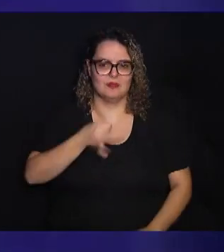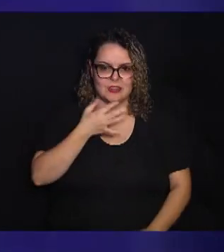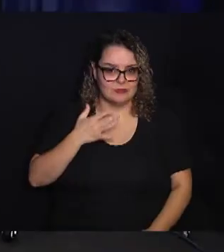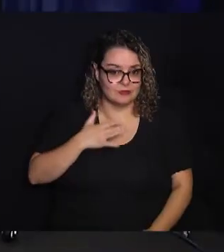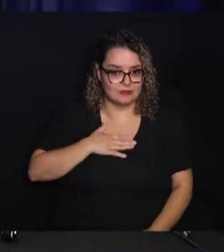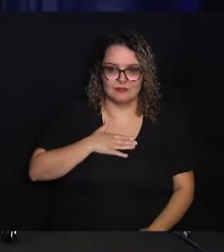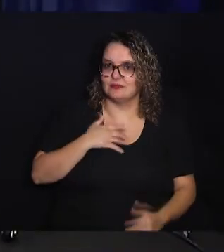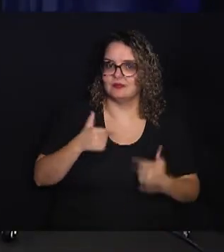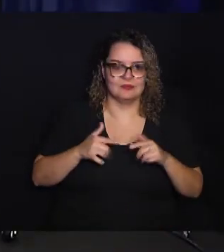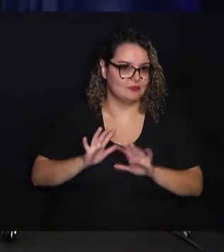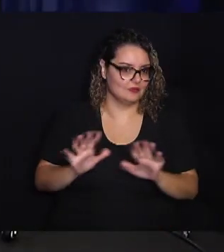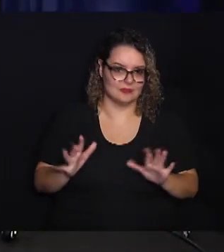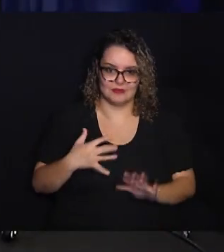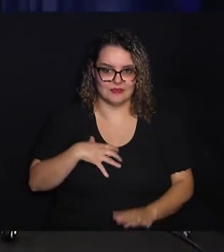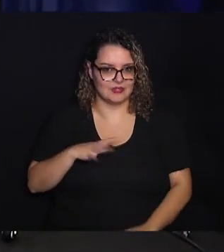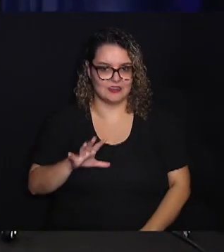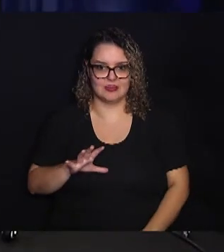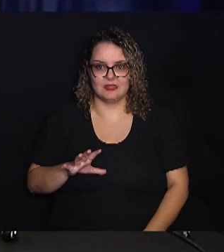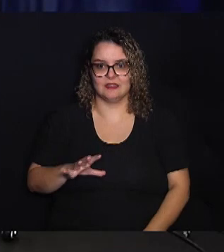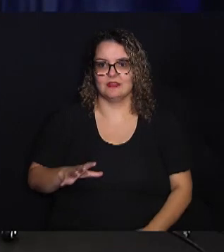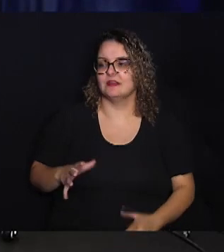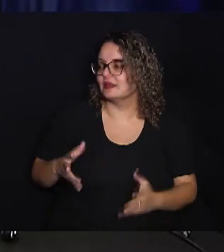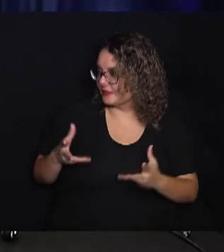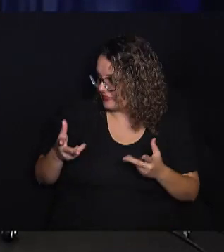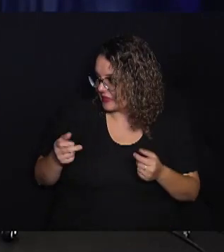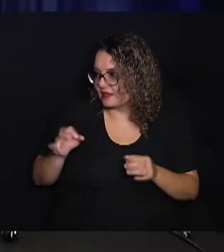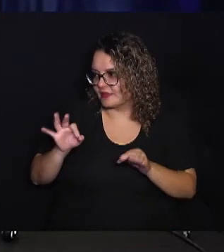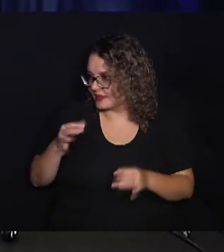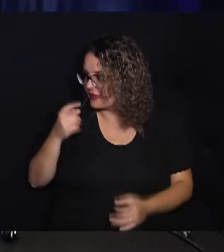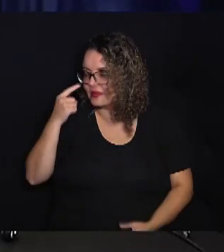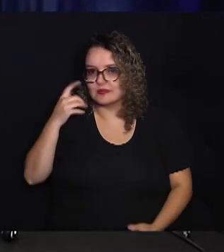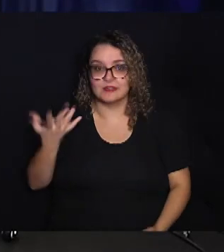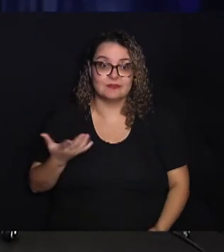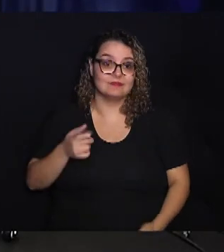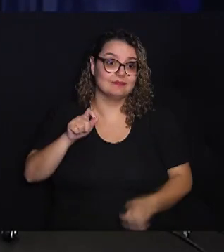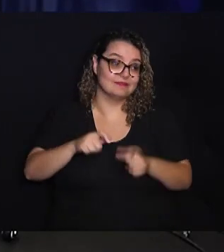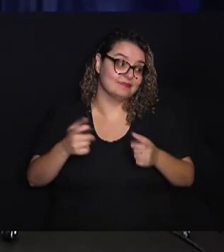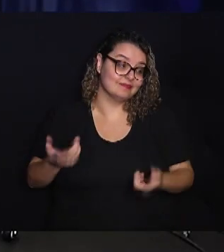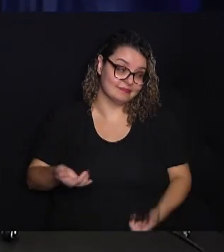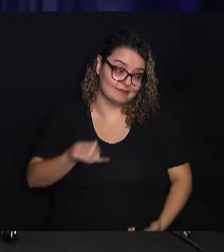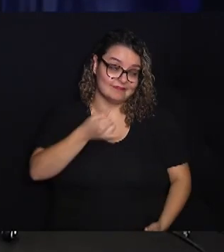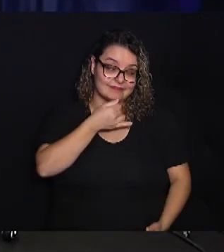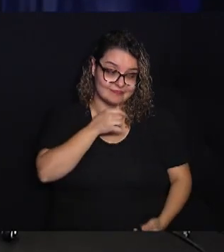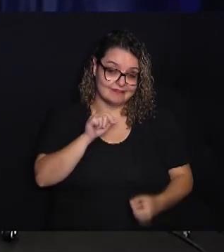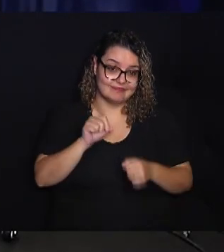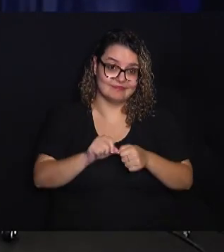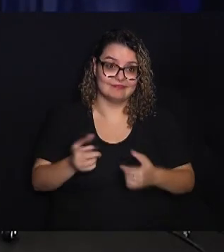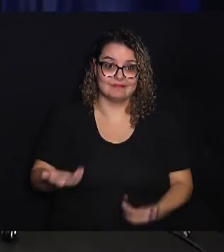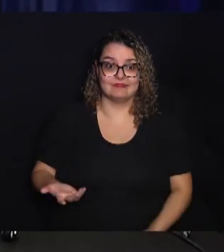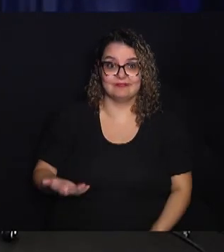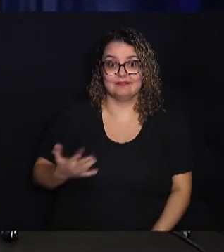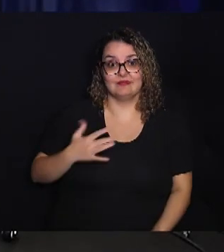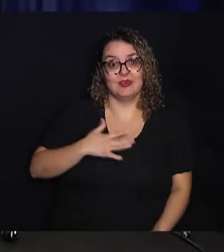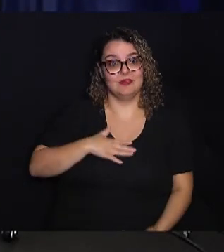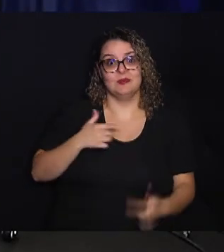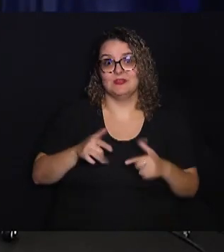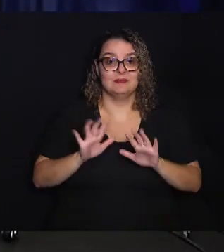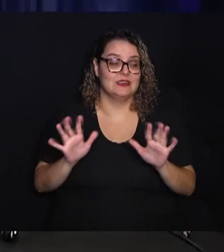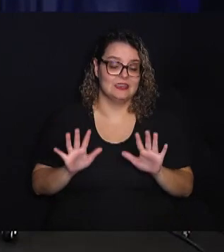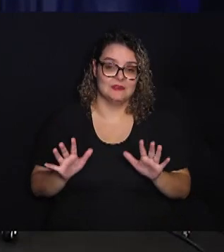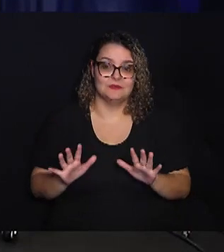meu trabalho perfeito, não né? é assim. Maravilhoso. Algumas pessoas, infelizmente, fazem, né? Mas o meu não é assim.